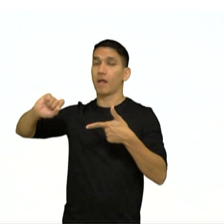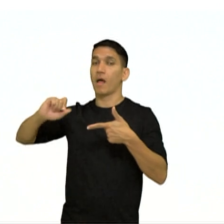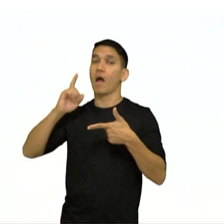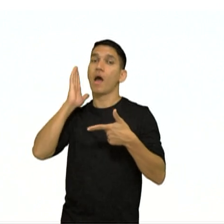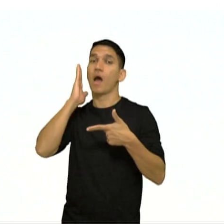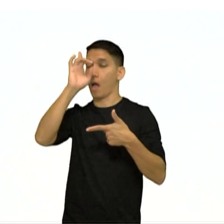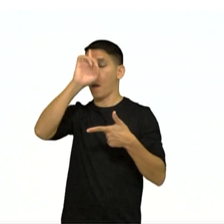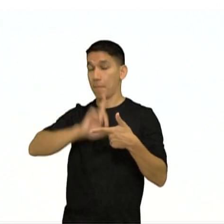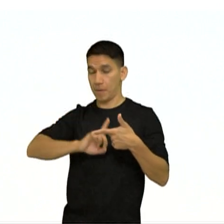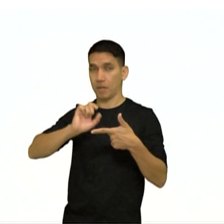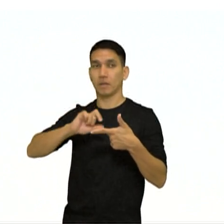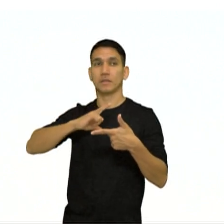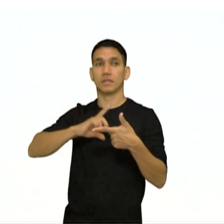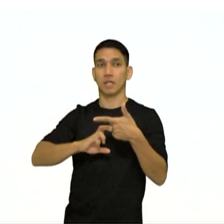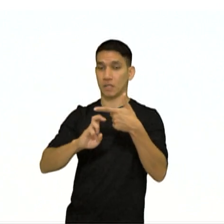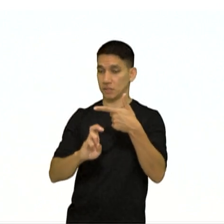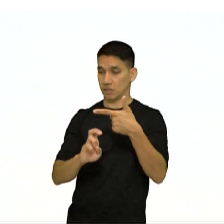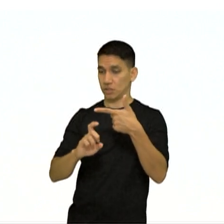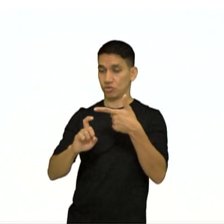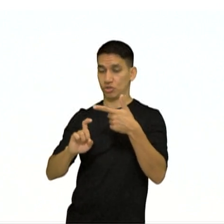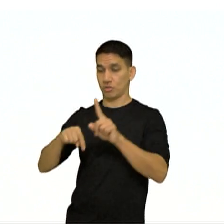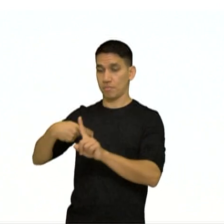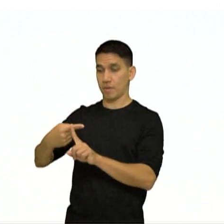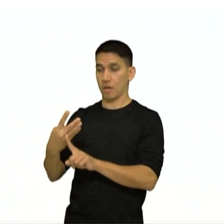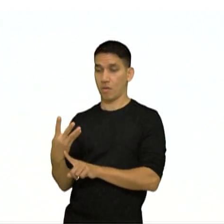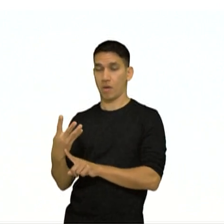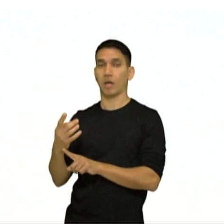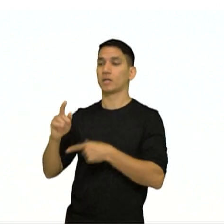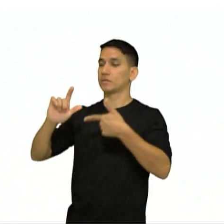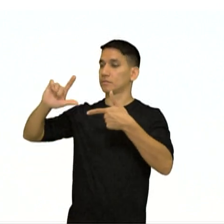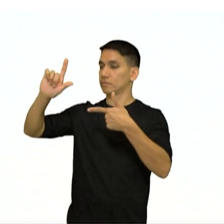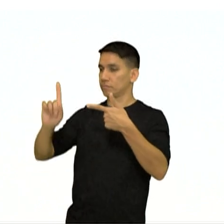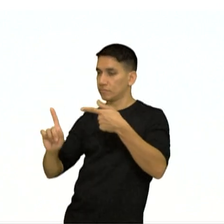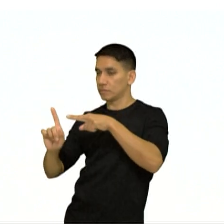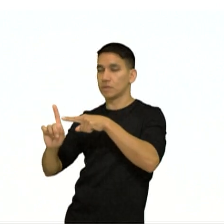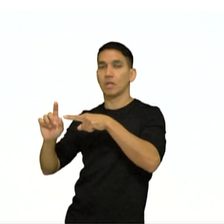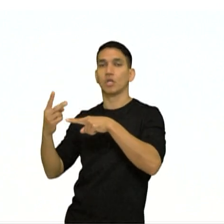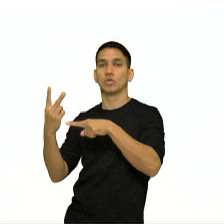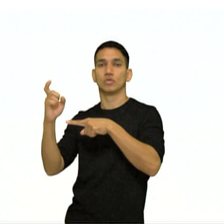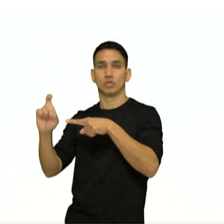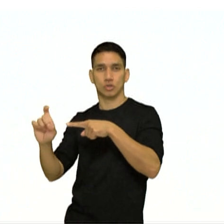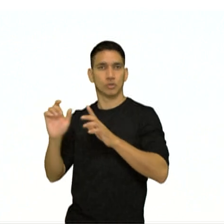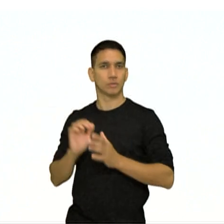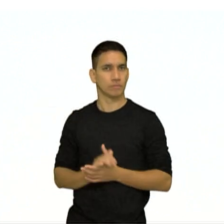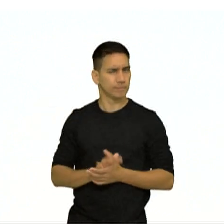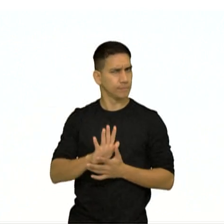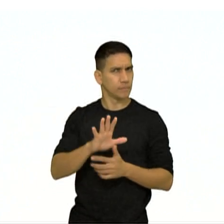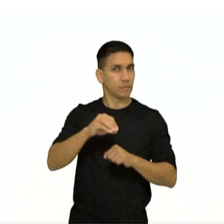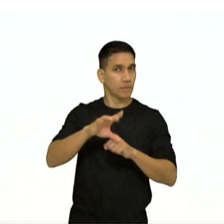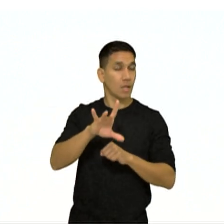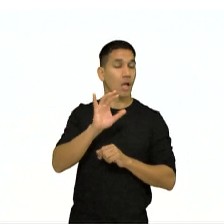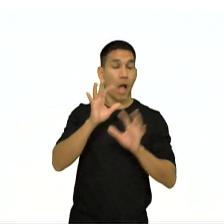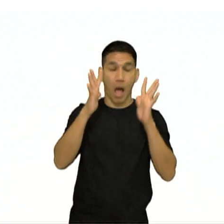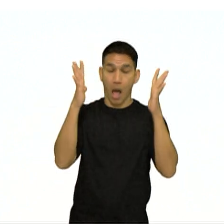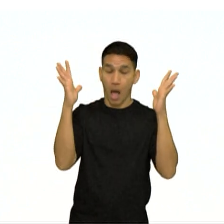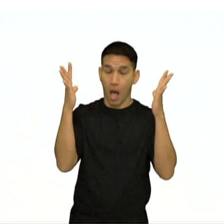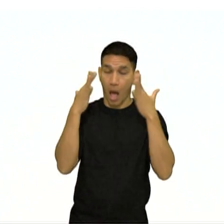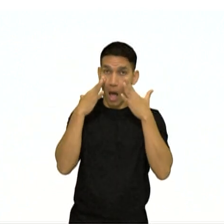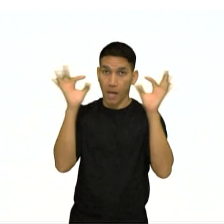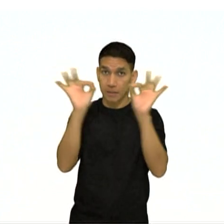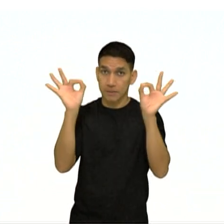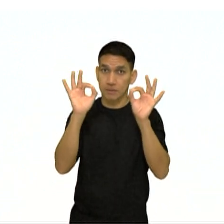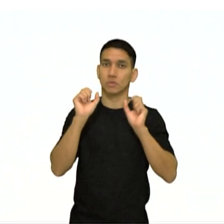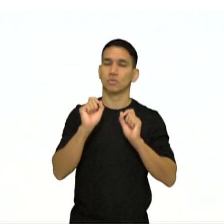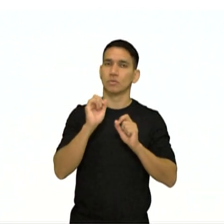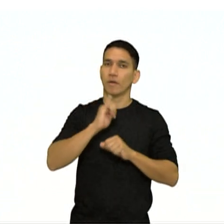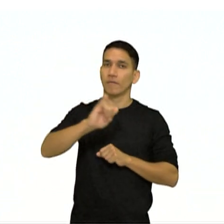comprimento x 5 x + 4 e uma largura 2x uma coisa que eu quero chamar atenção aqui nessa